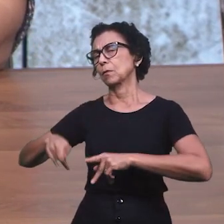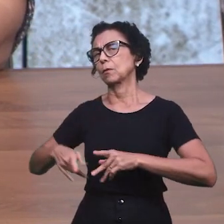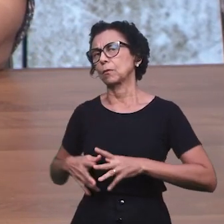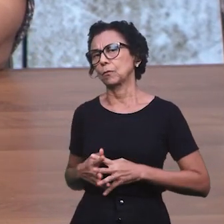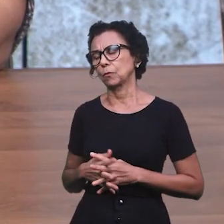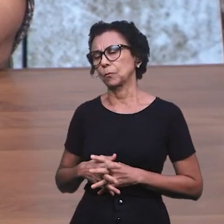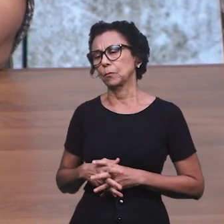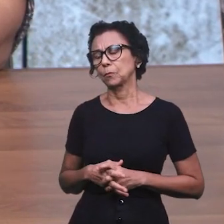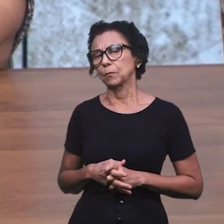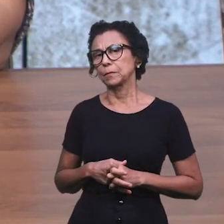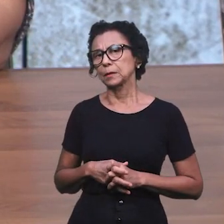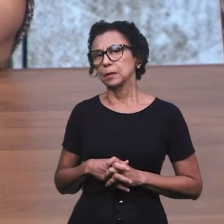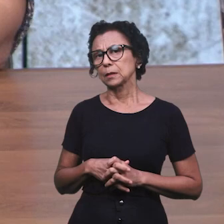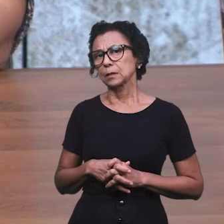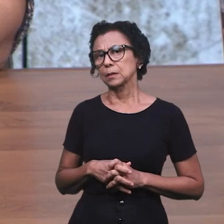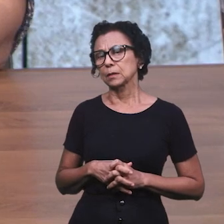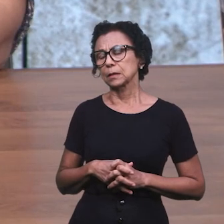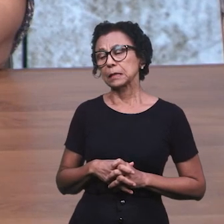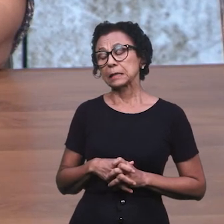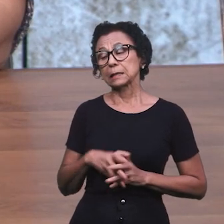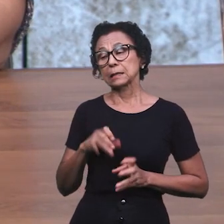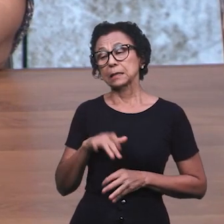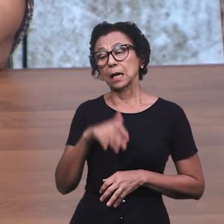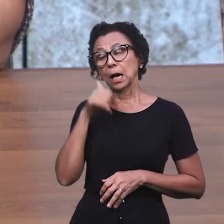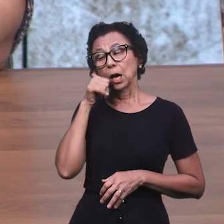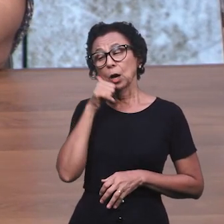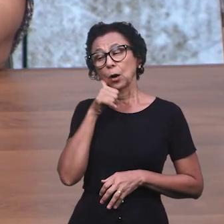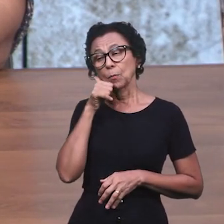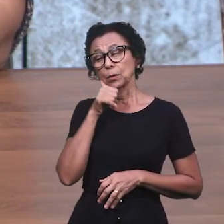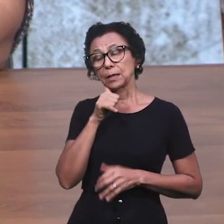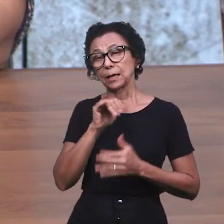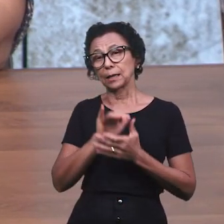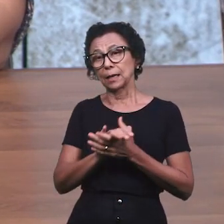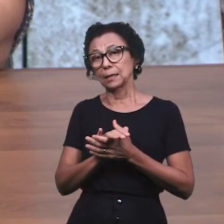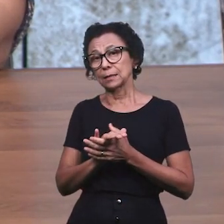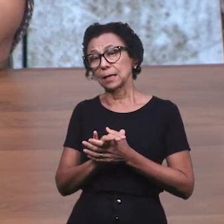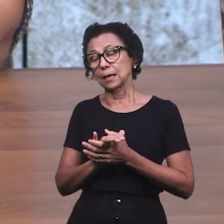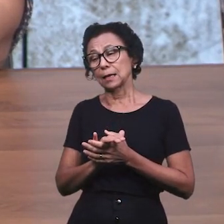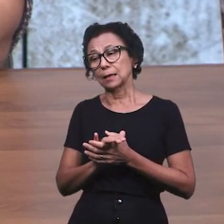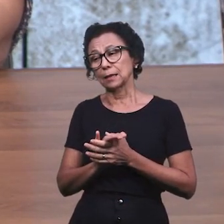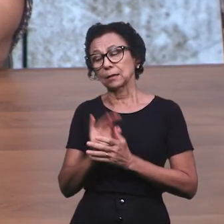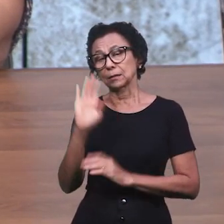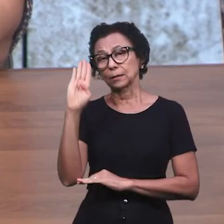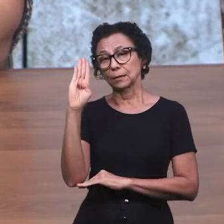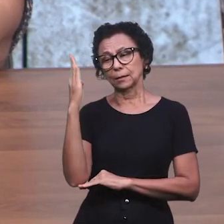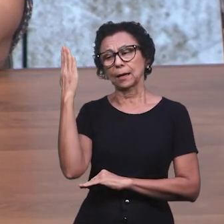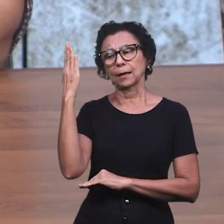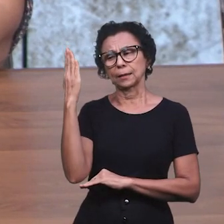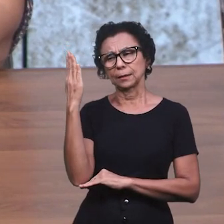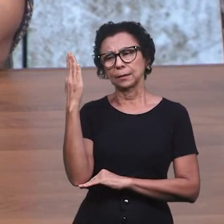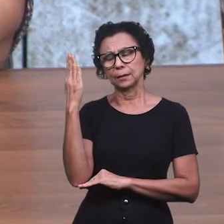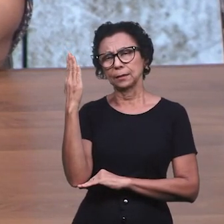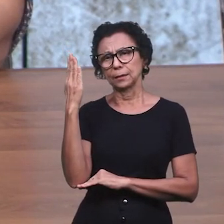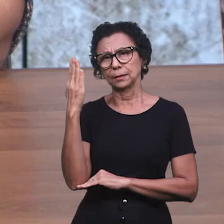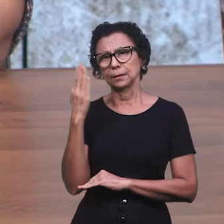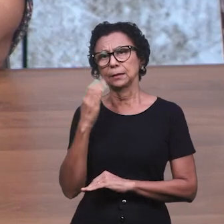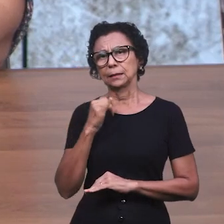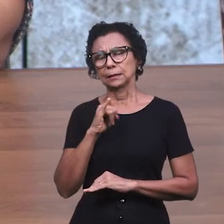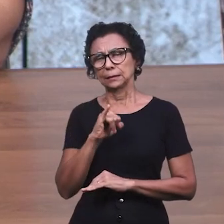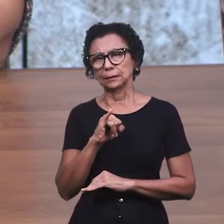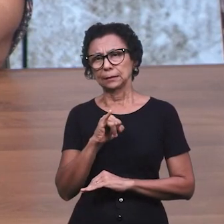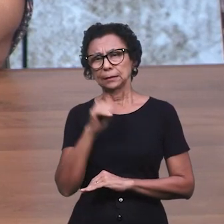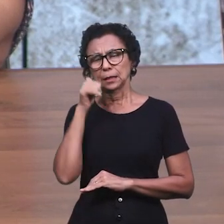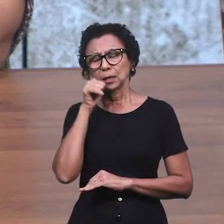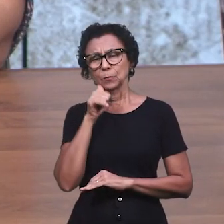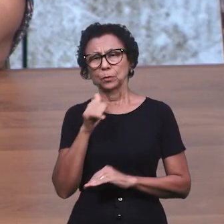quando a mulher de algum se desviar e prevaricar contra ele, de maneira que algum homem se houver deitado